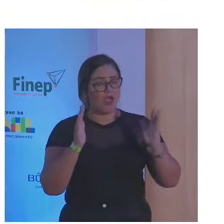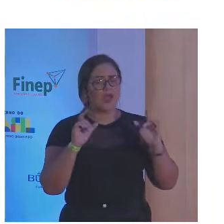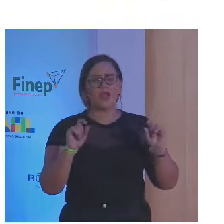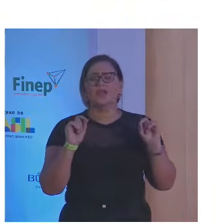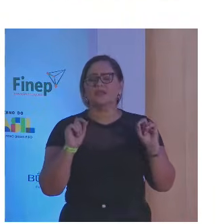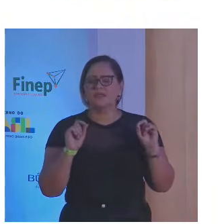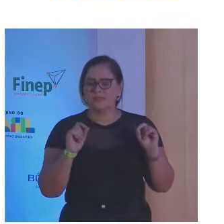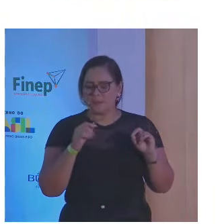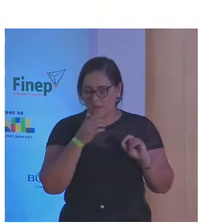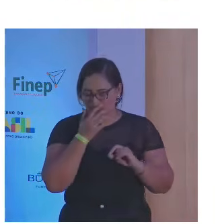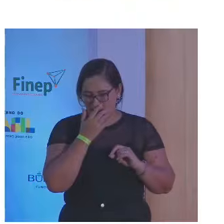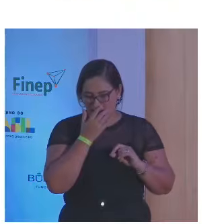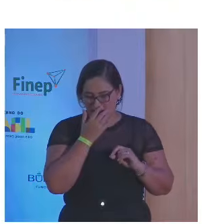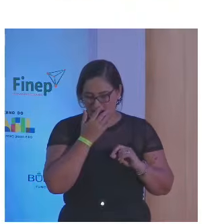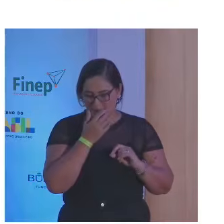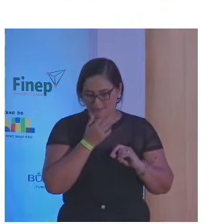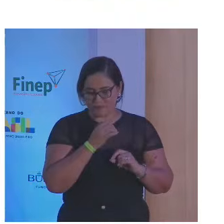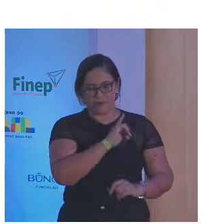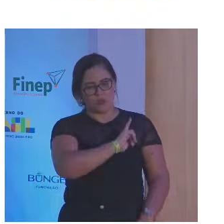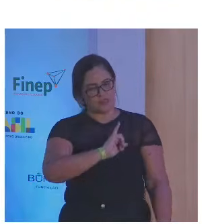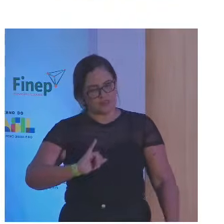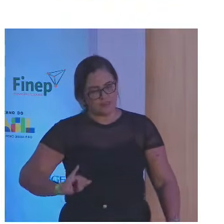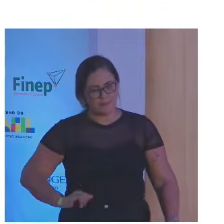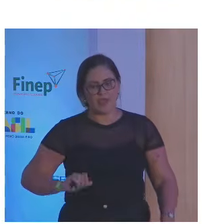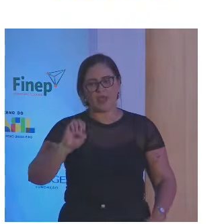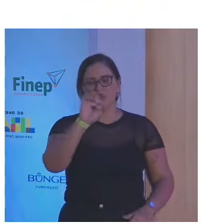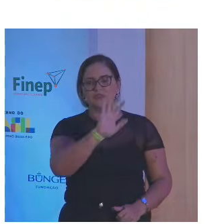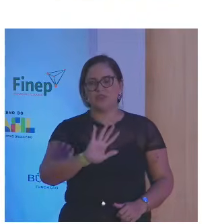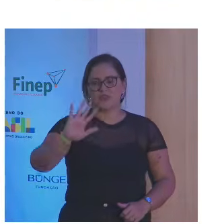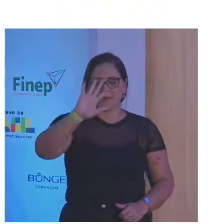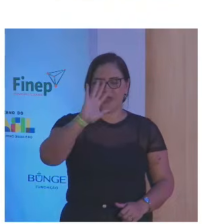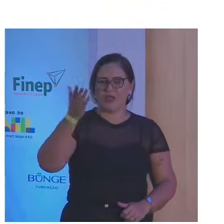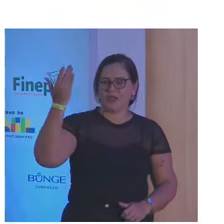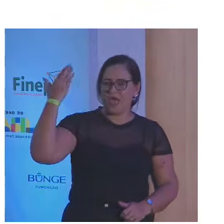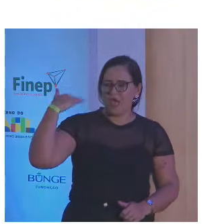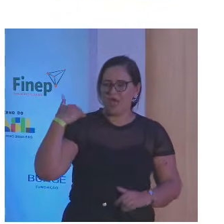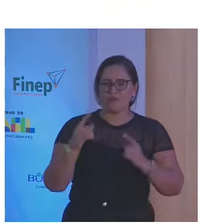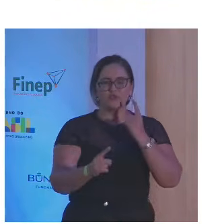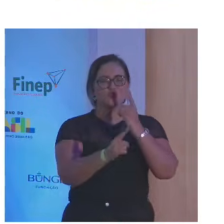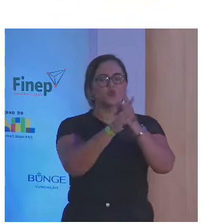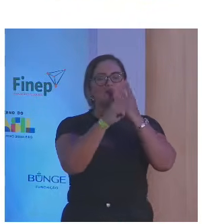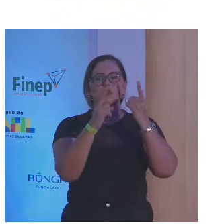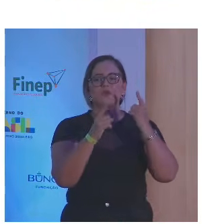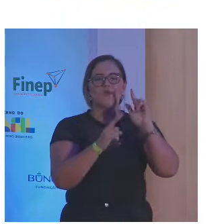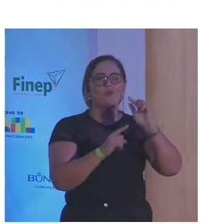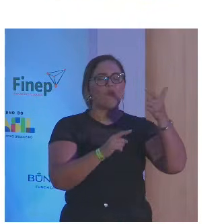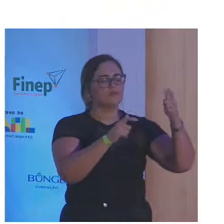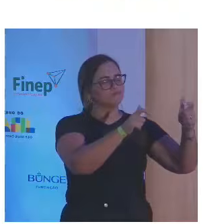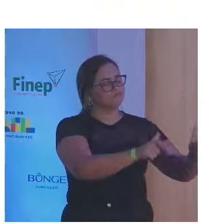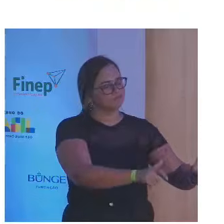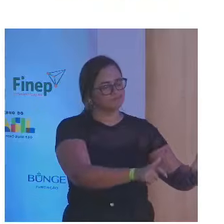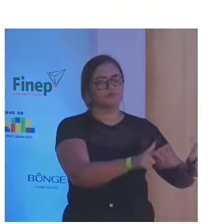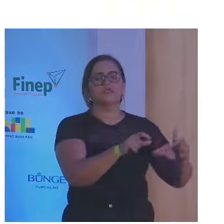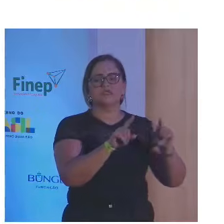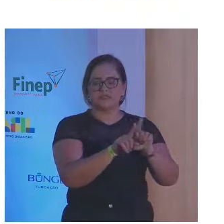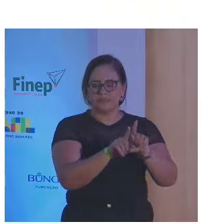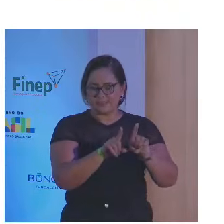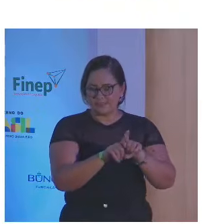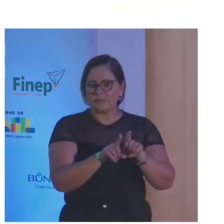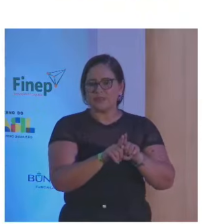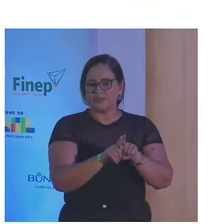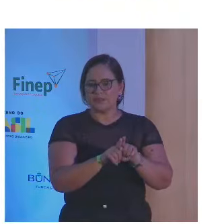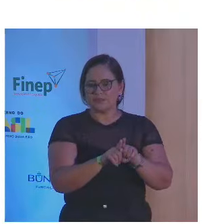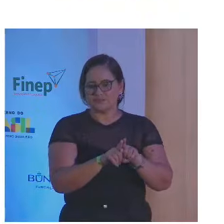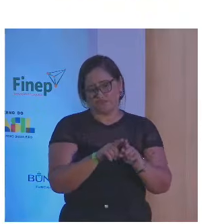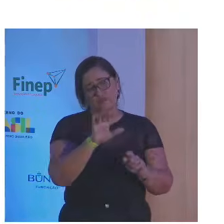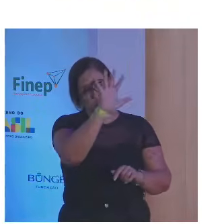que os impérios europeus, à época, descobriram outros lugares, inclusive